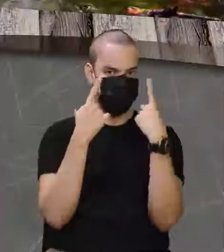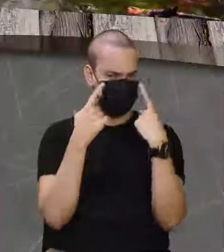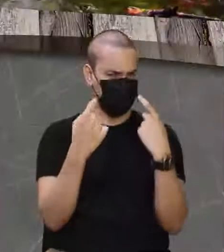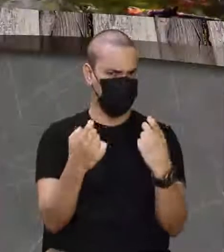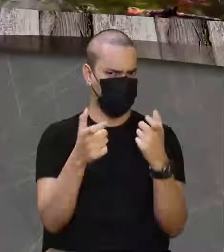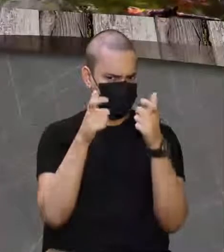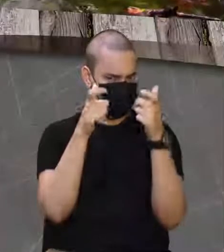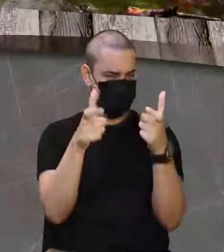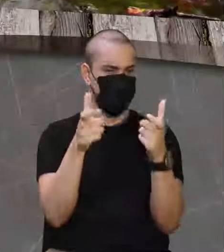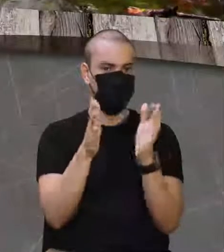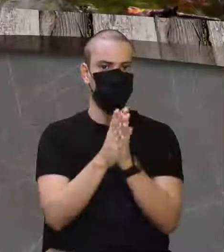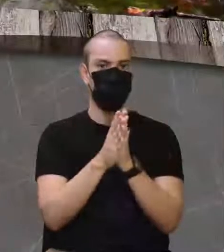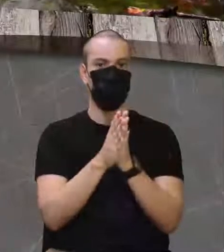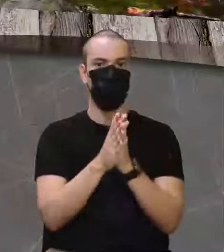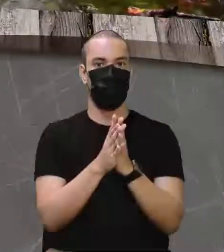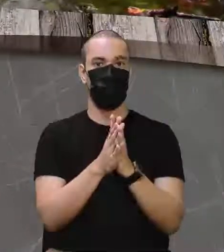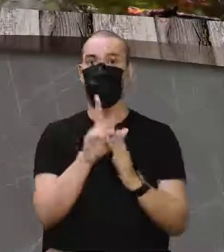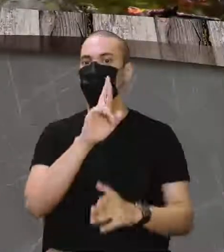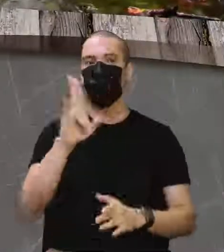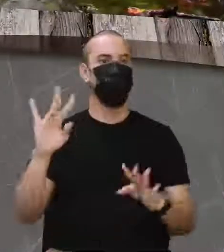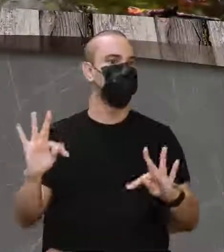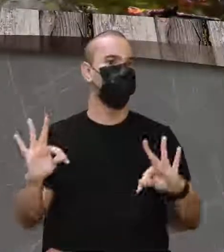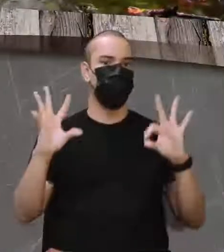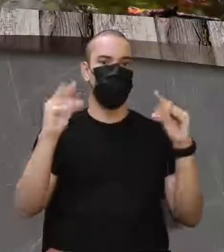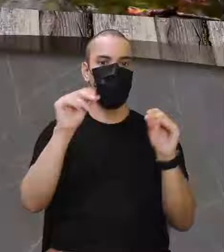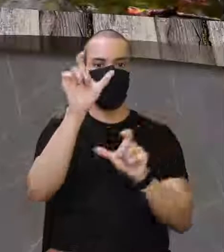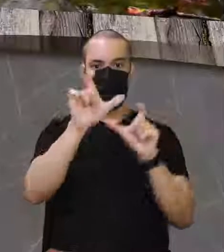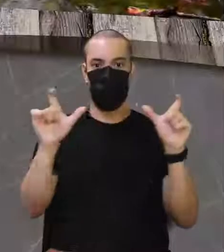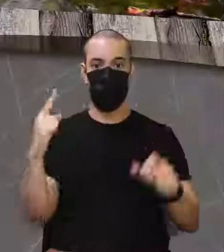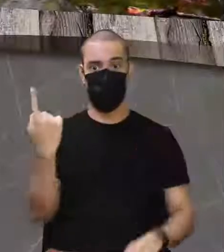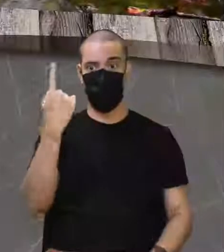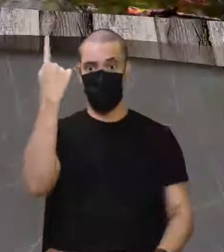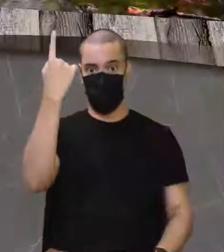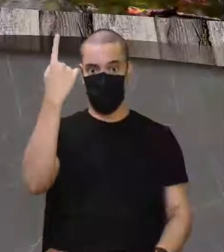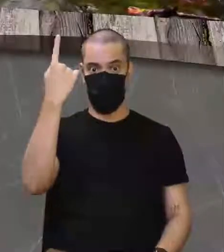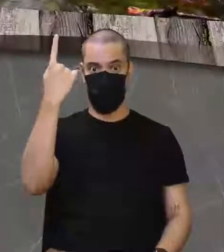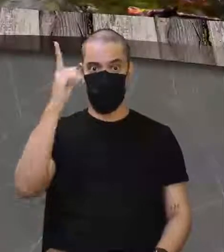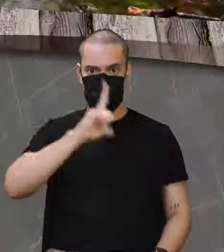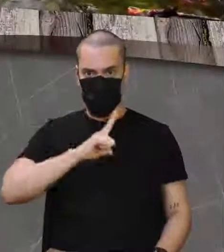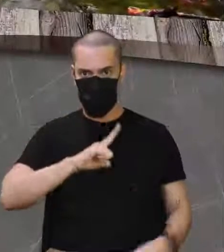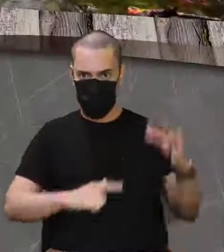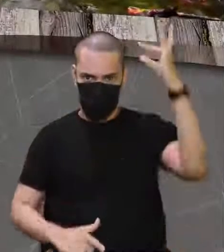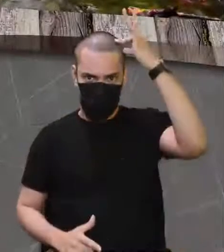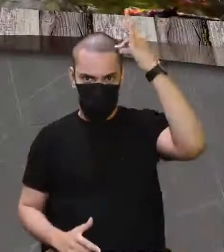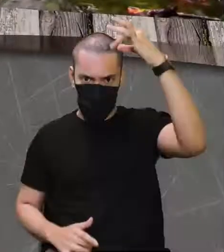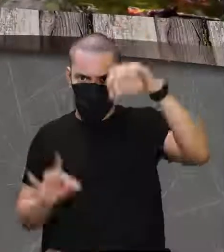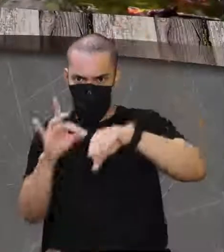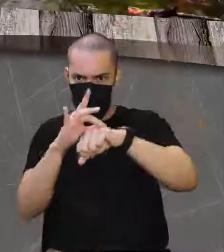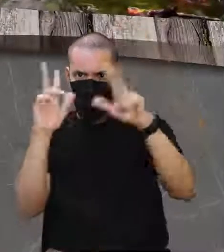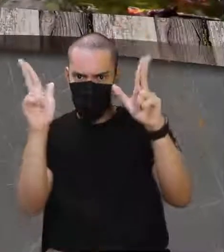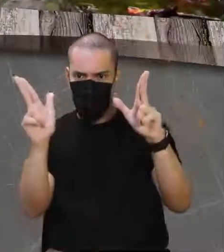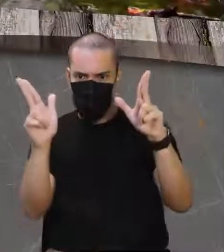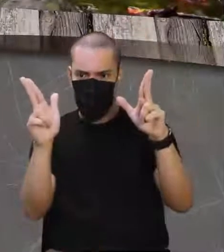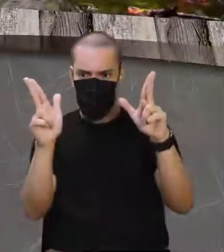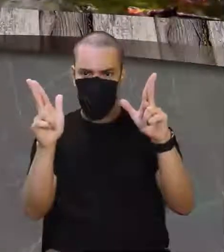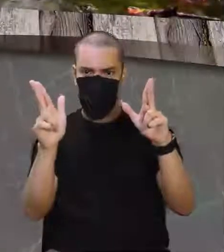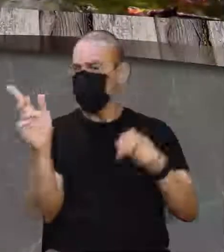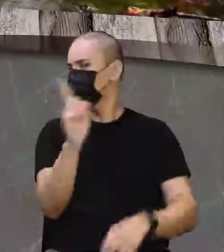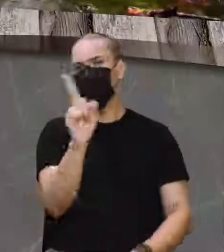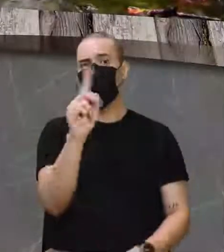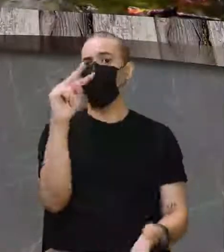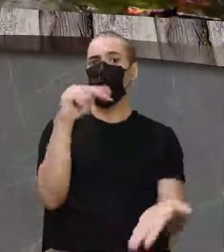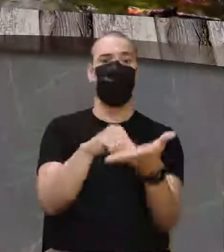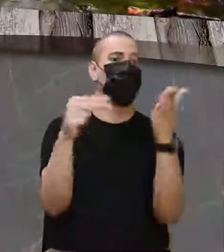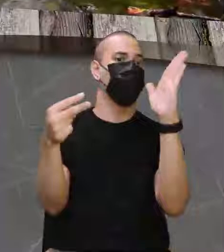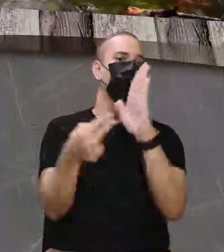interessante. Nem toda pessoa alta tem o cabelo preto. Você está entendendo? Então, não significa